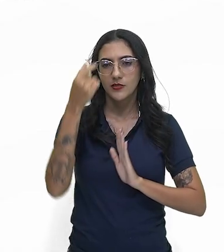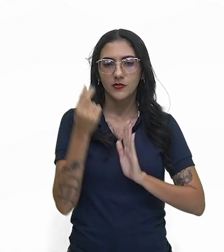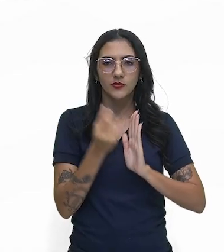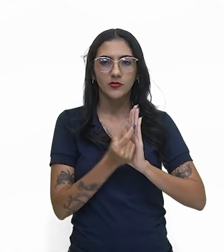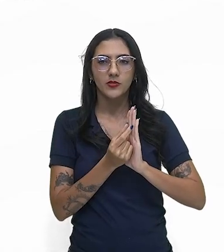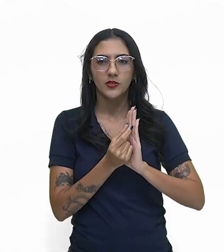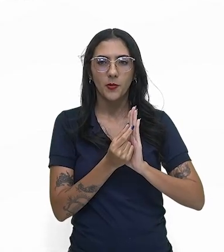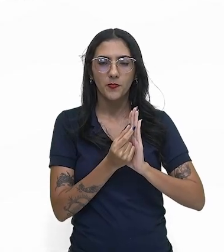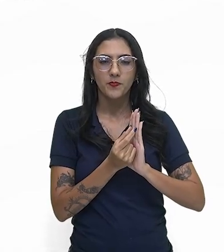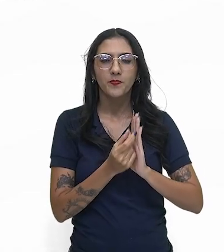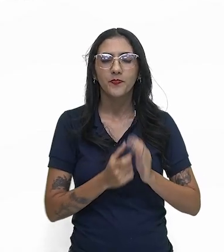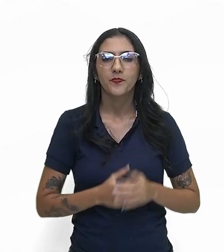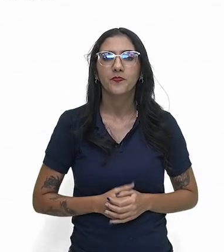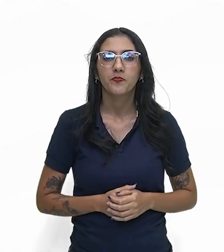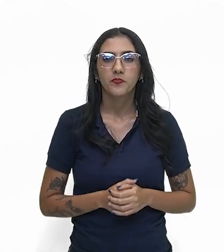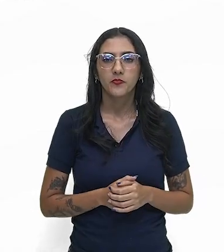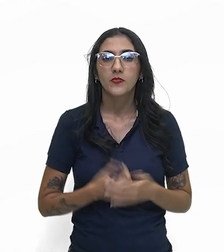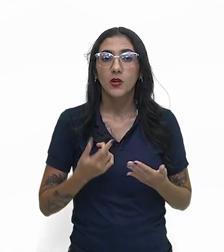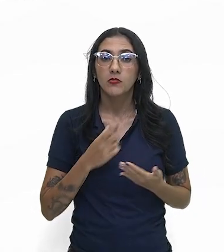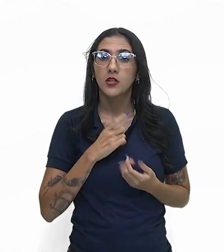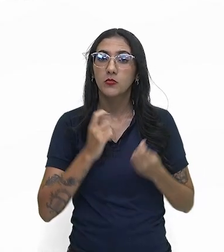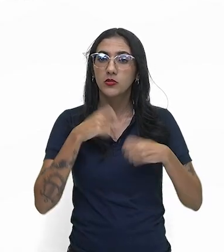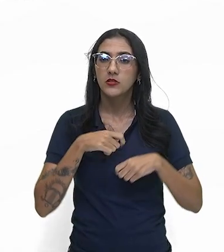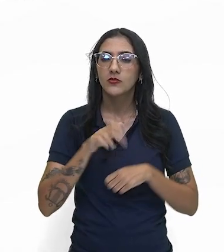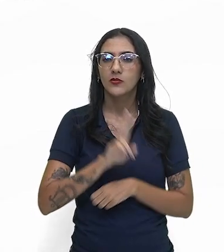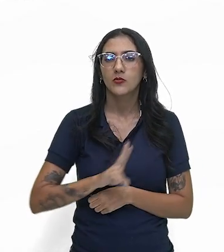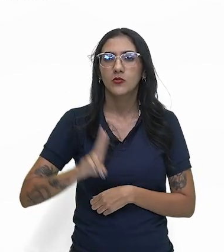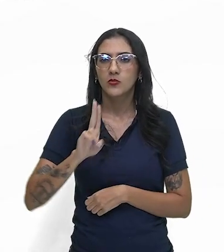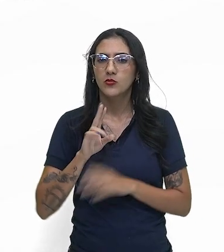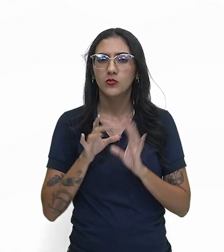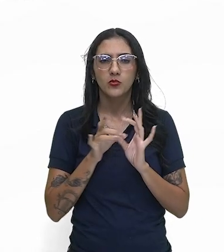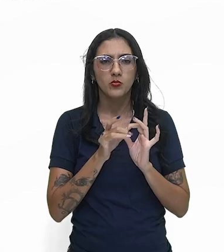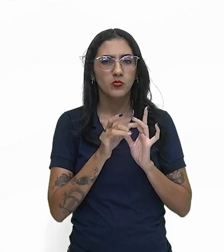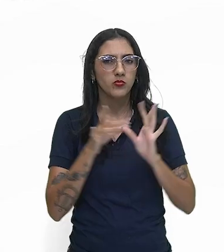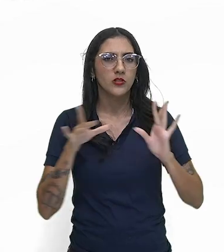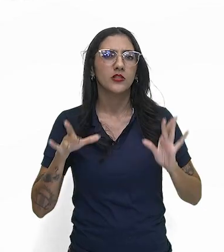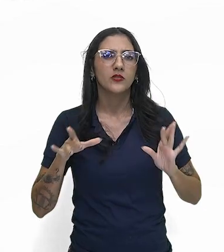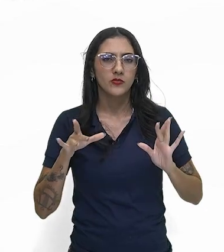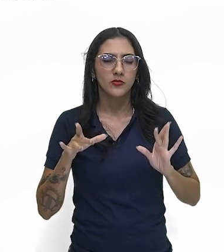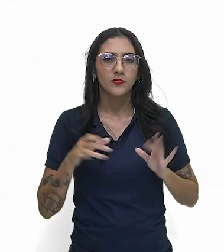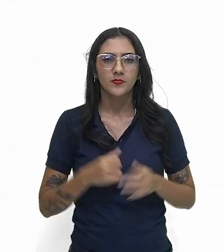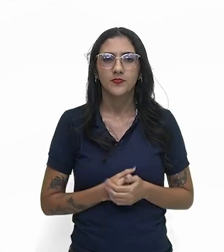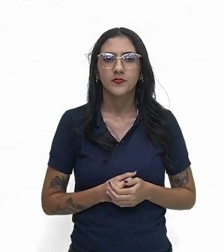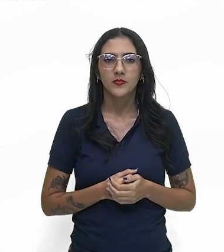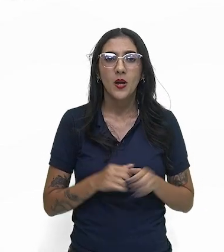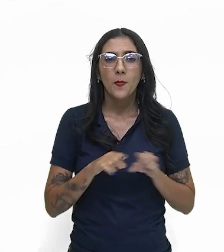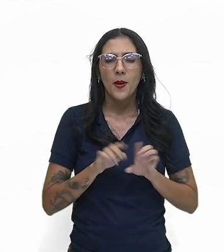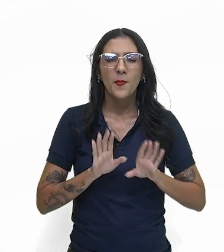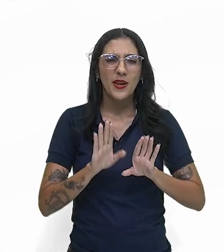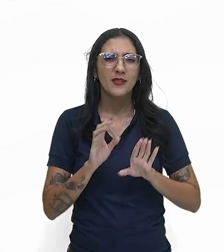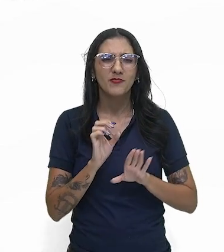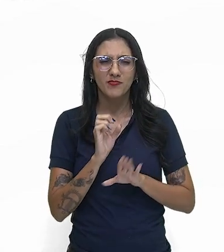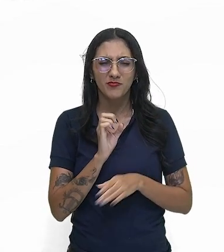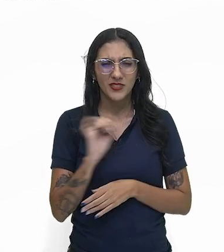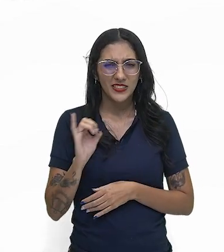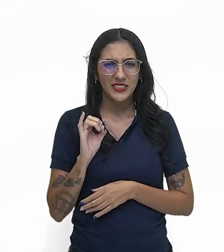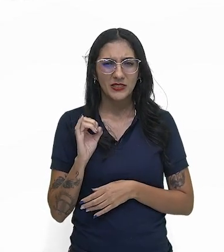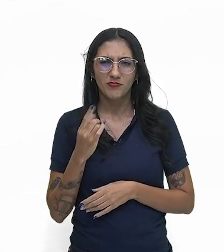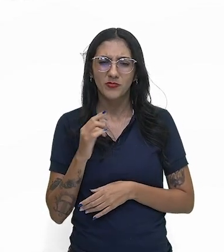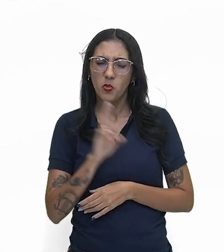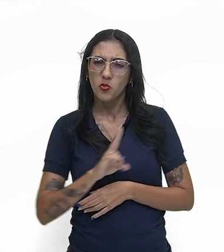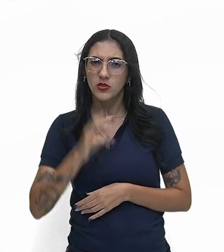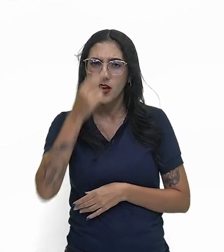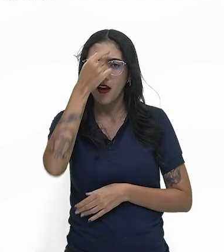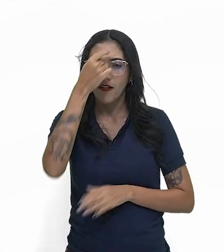Então, o acesso está aí. E é um desafio também para a nossa razão. Será que nós vamos parar de pensar porque nós temos agora